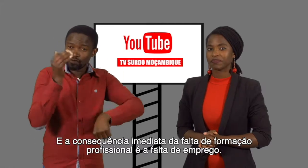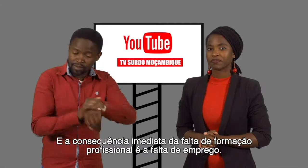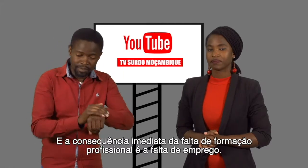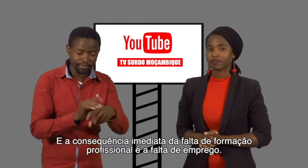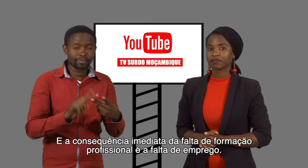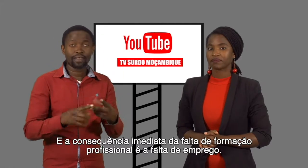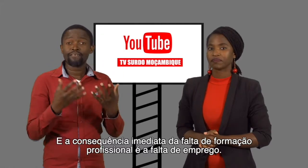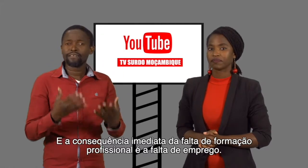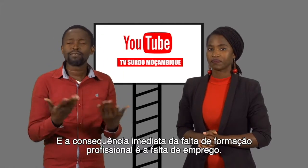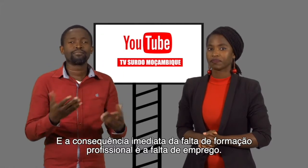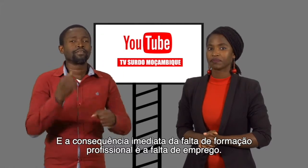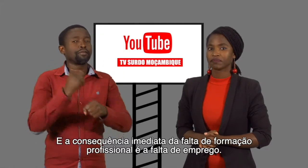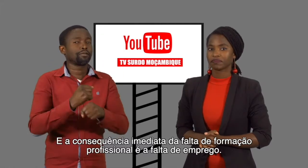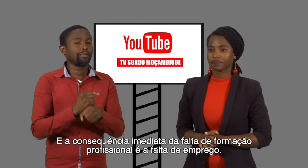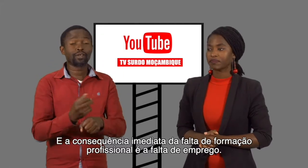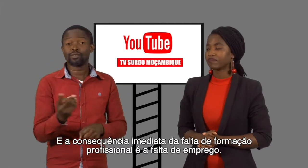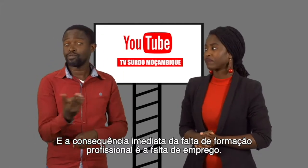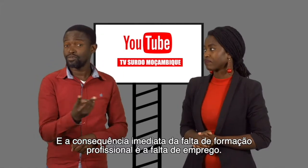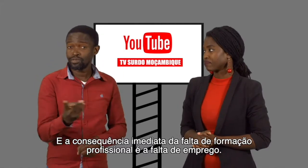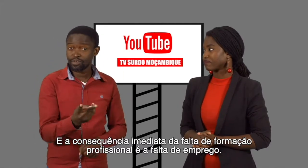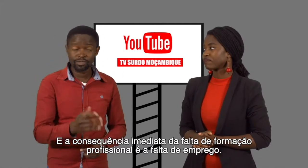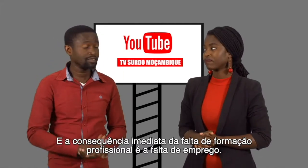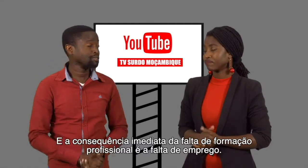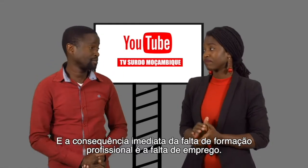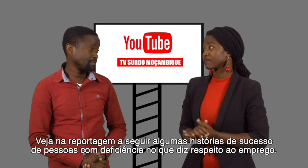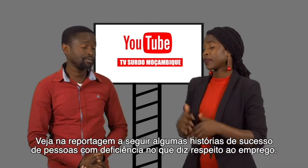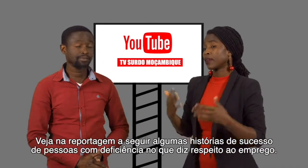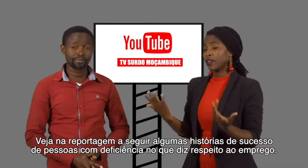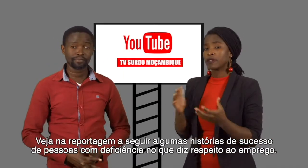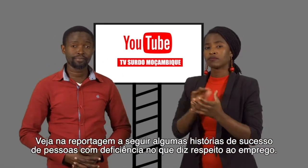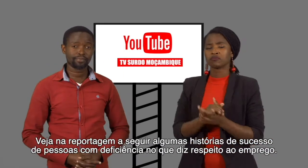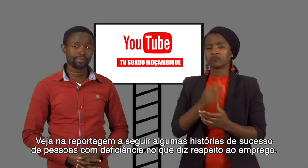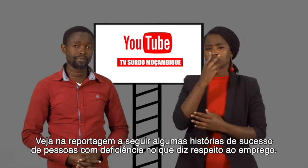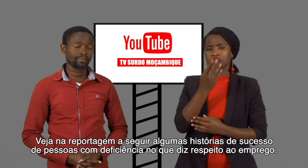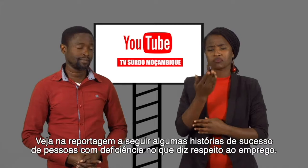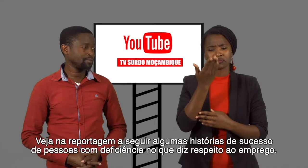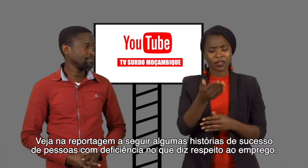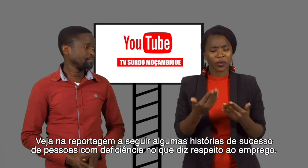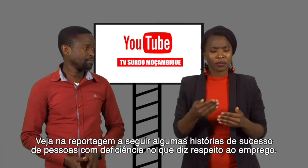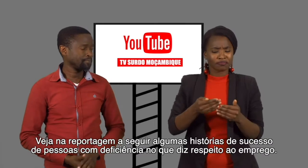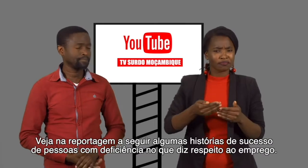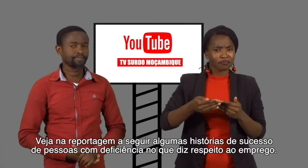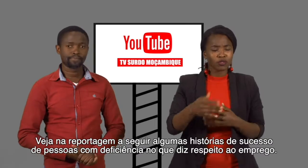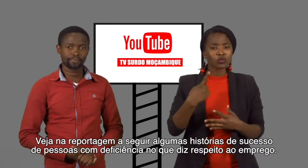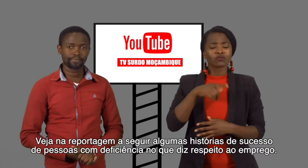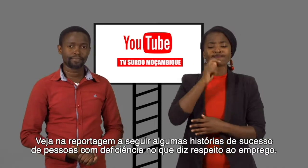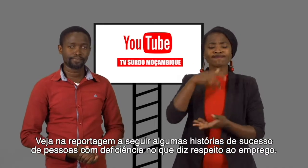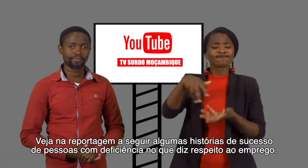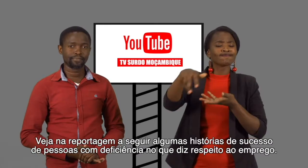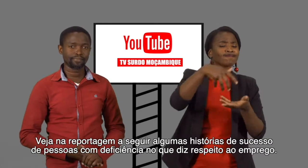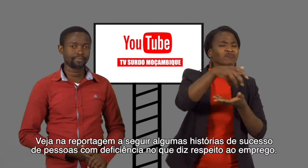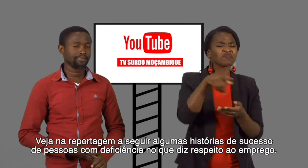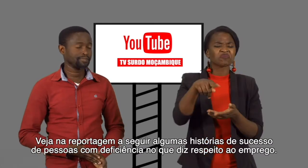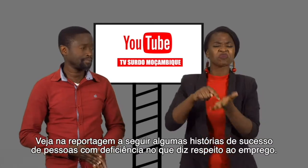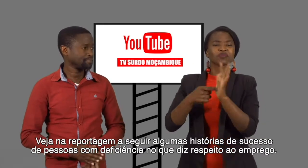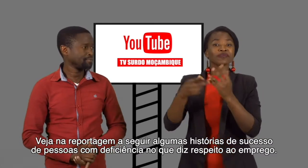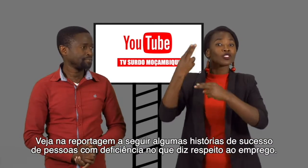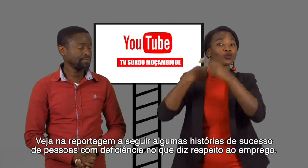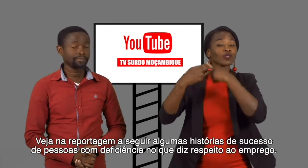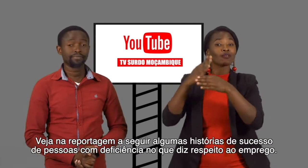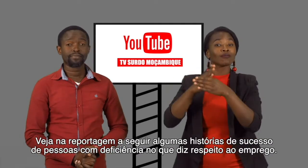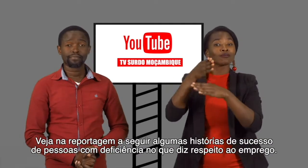profissional é a falta de emprego veja na reportagem algumas histórias de sucesso de pessoas